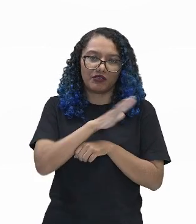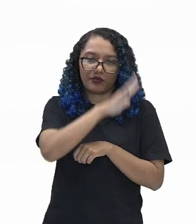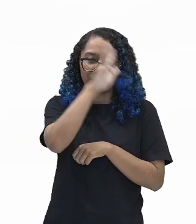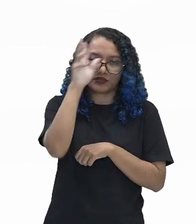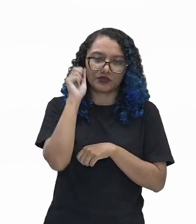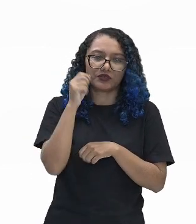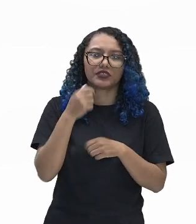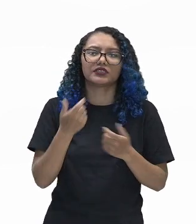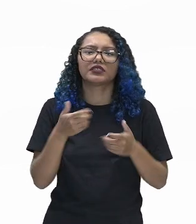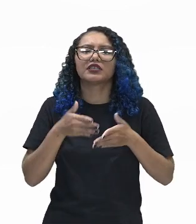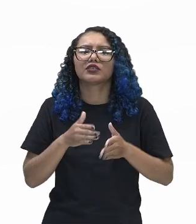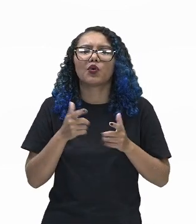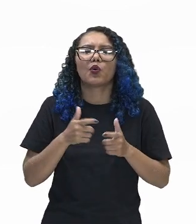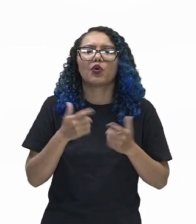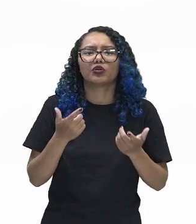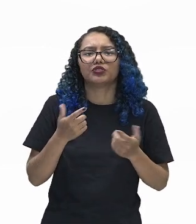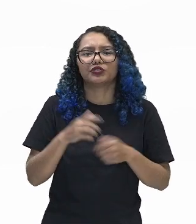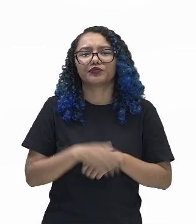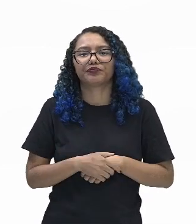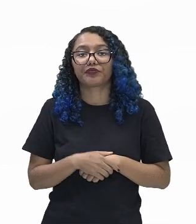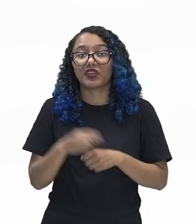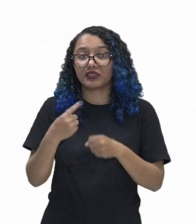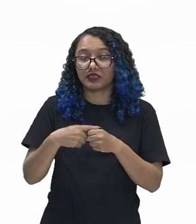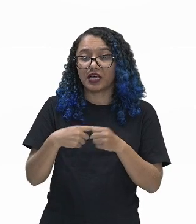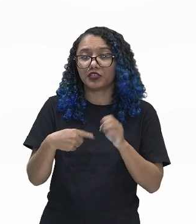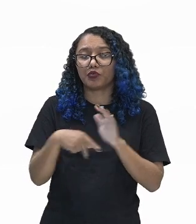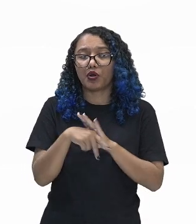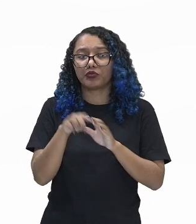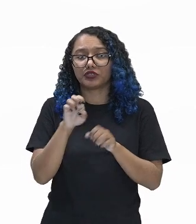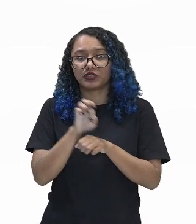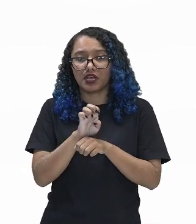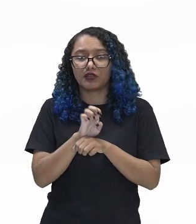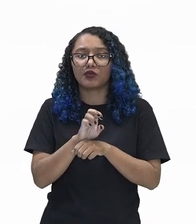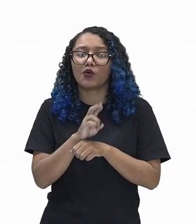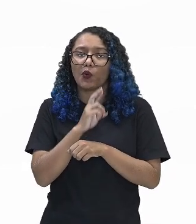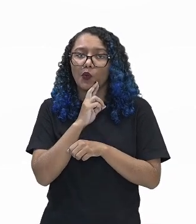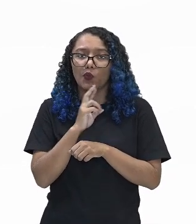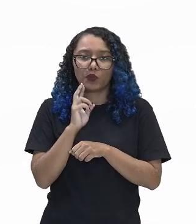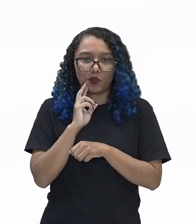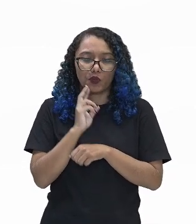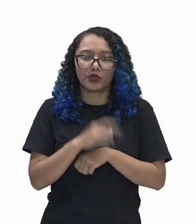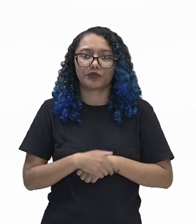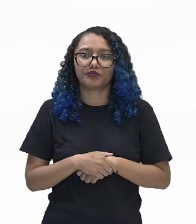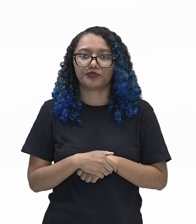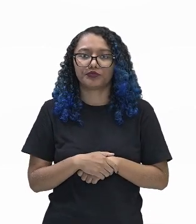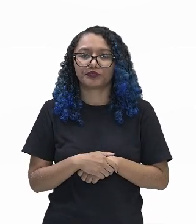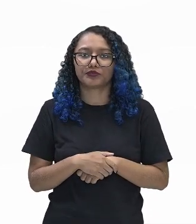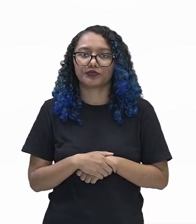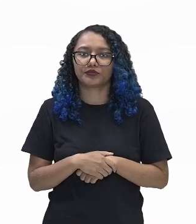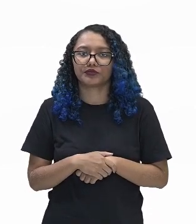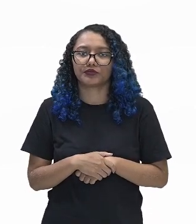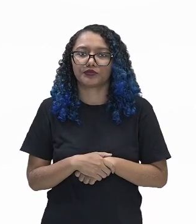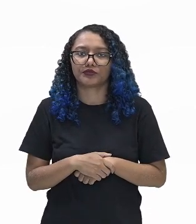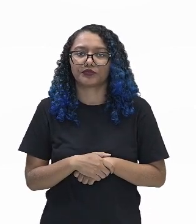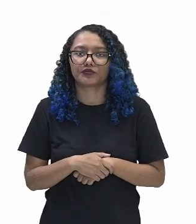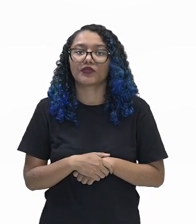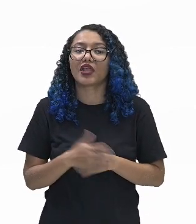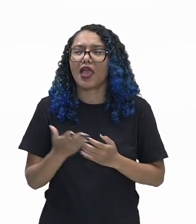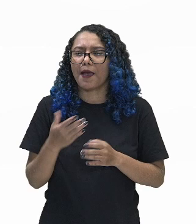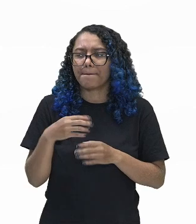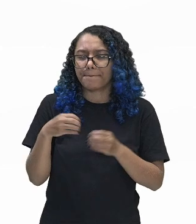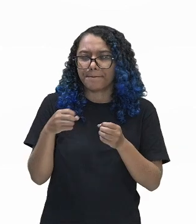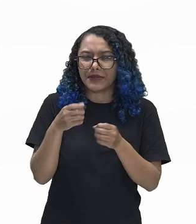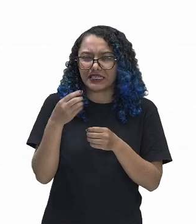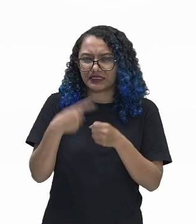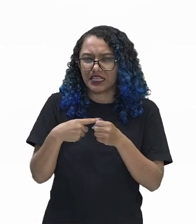em Guajará-Mirim, Rondônia. Se vocês não sabem, só uma curiosidade mesmo, essa cidade faz ali basicamente fronteira com o